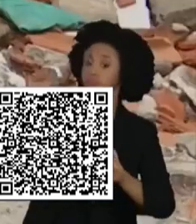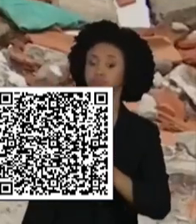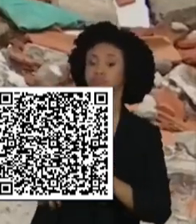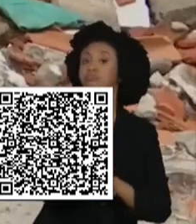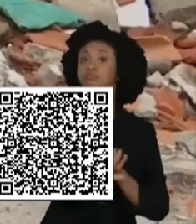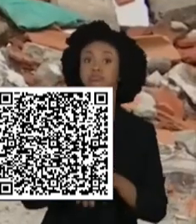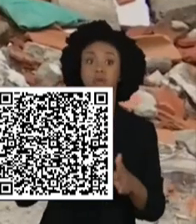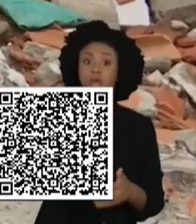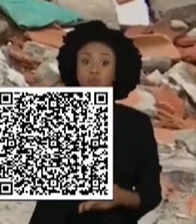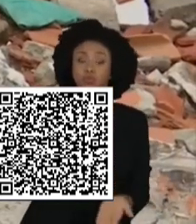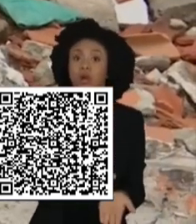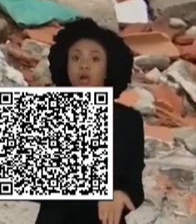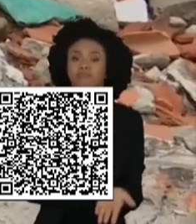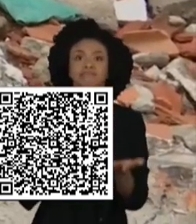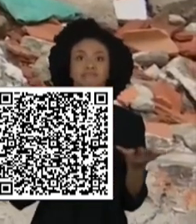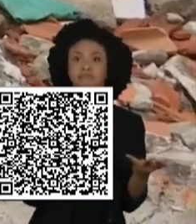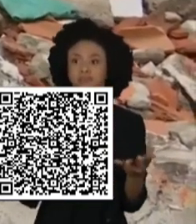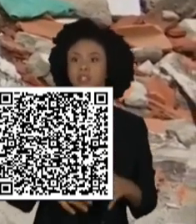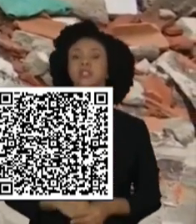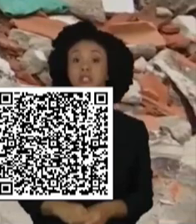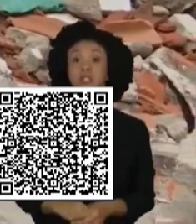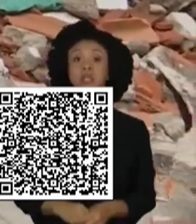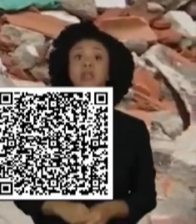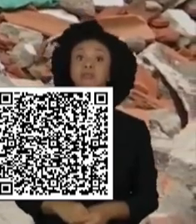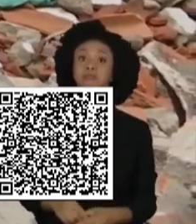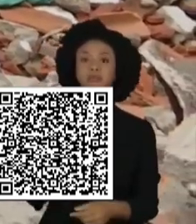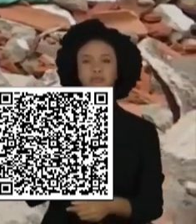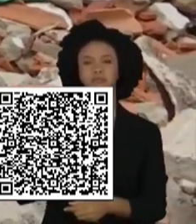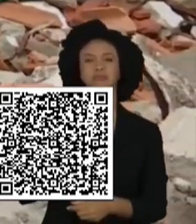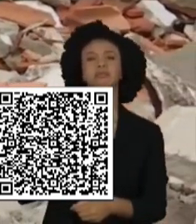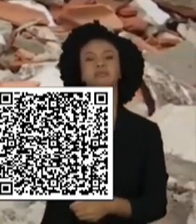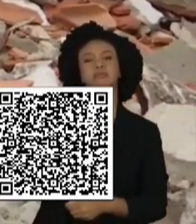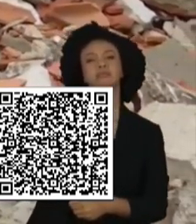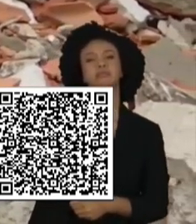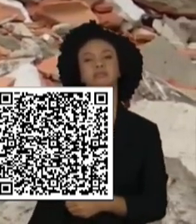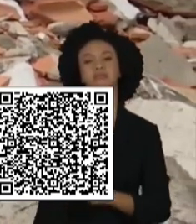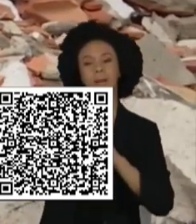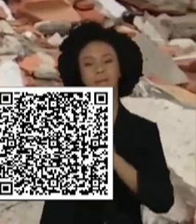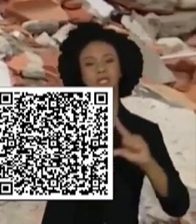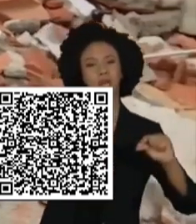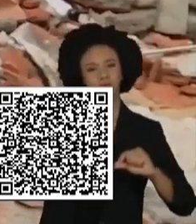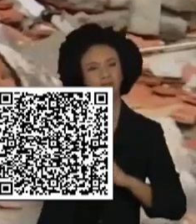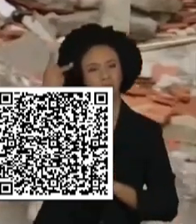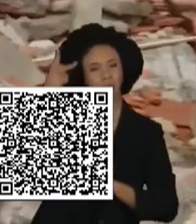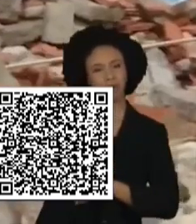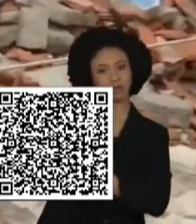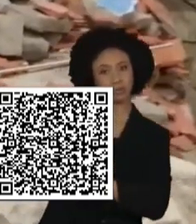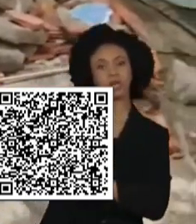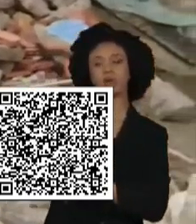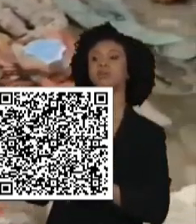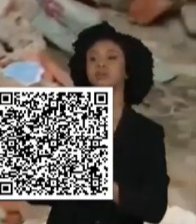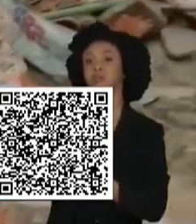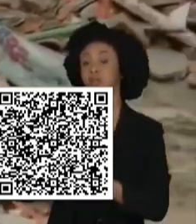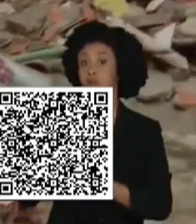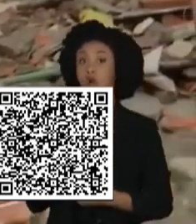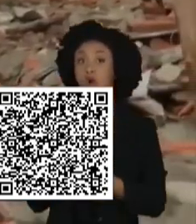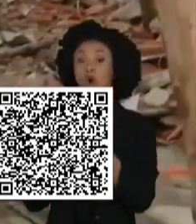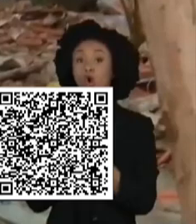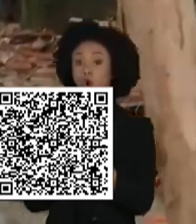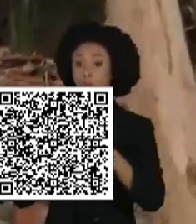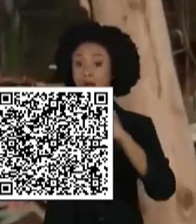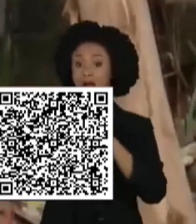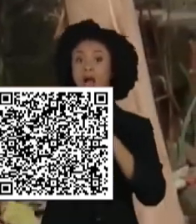estou em casa. Aqui nos escombros do desmoronamento na Vila Brasilândia, em São Paulo, a viga de sustentação da